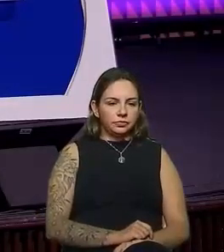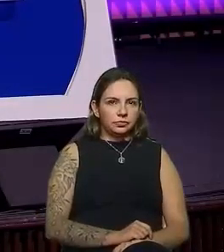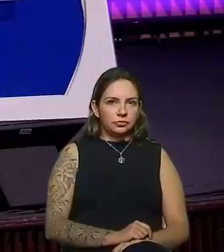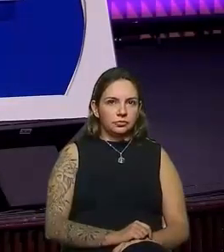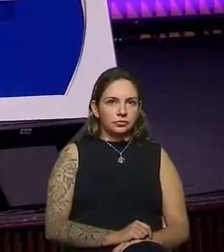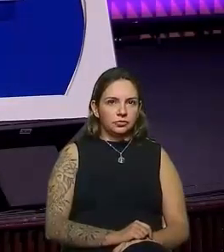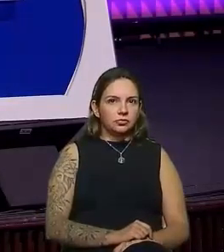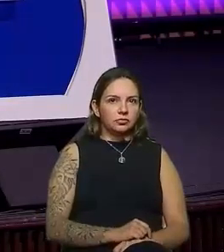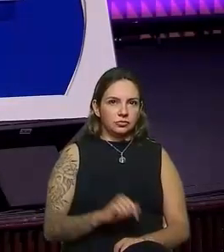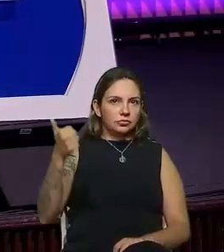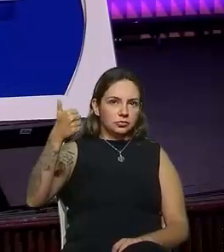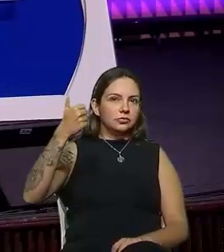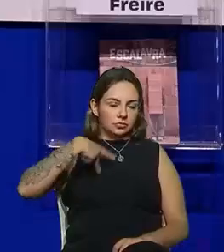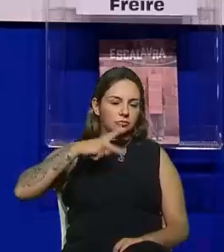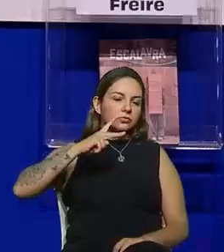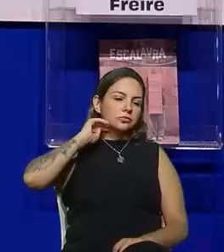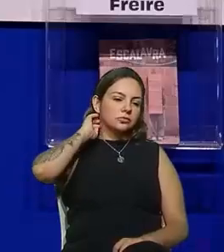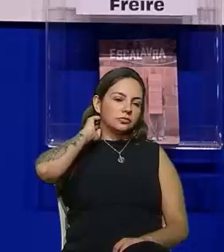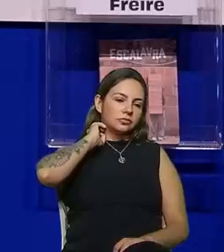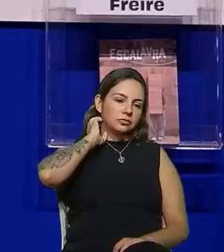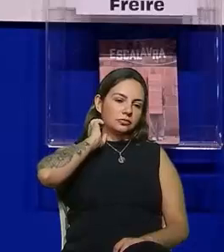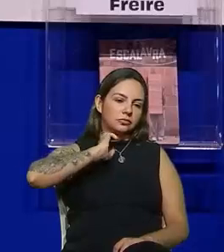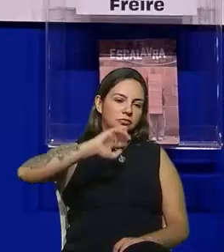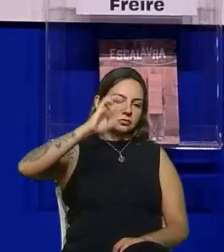Exato, de procurar aqui...